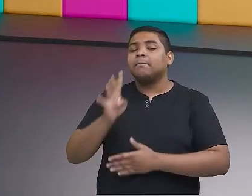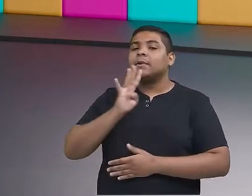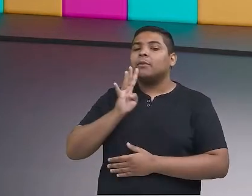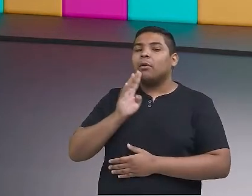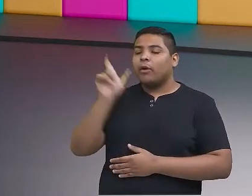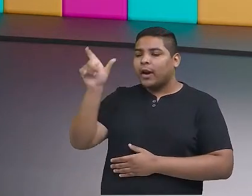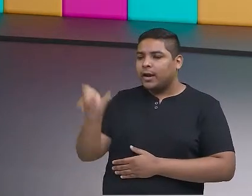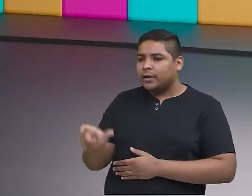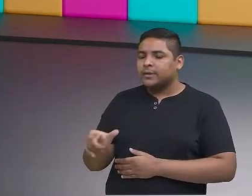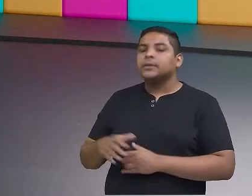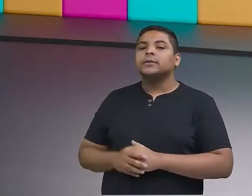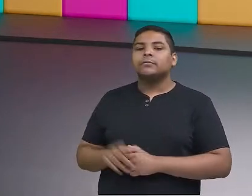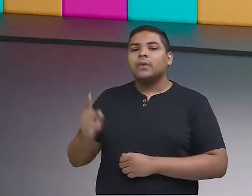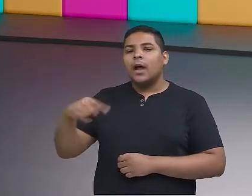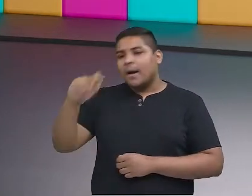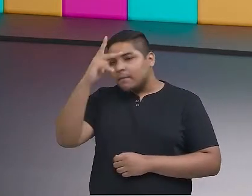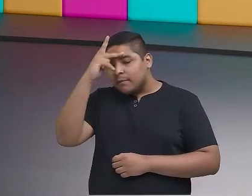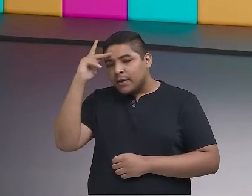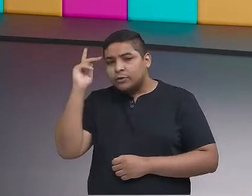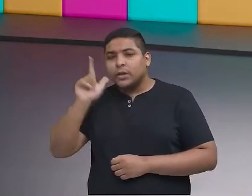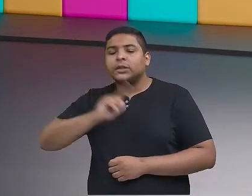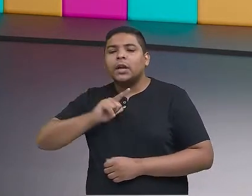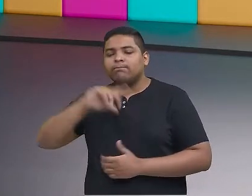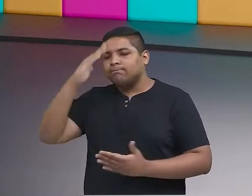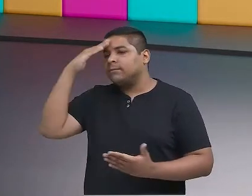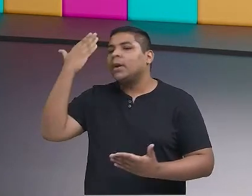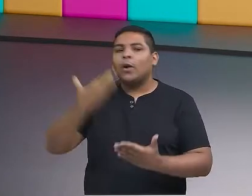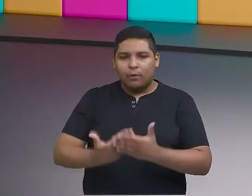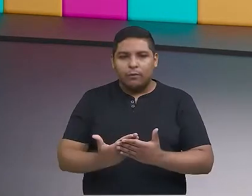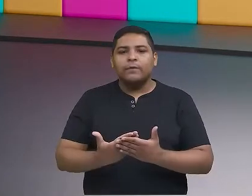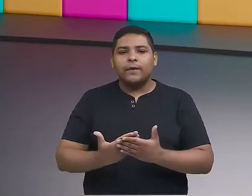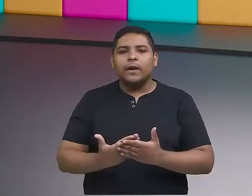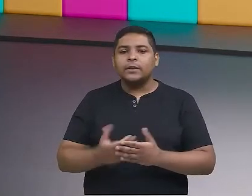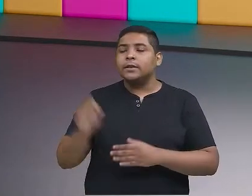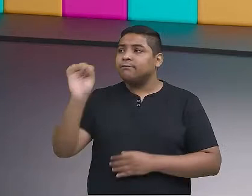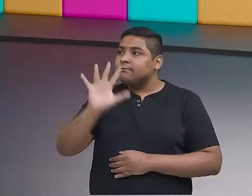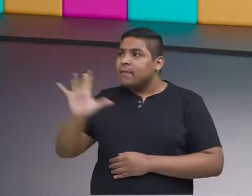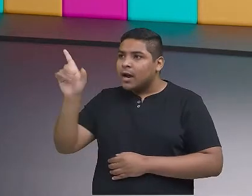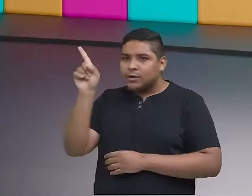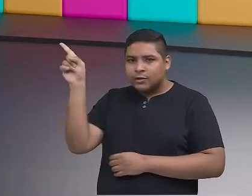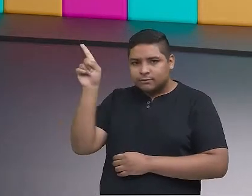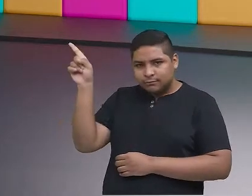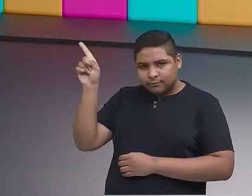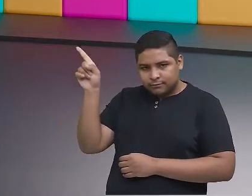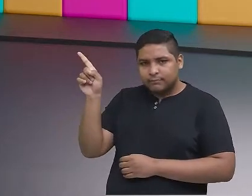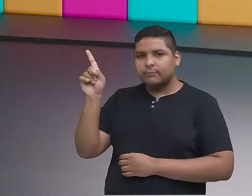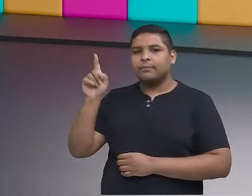traz confiança. Então, essa figura aqui que nós estamos observando,